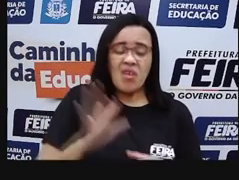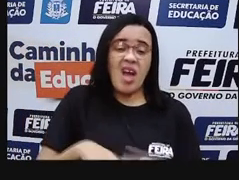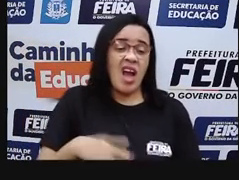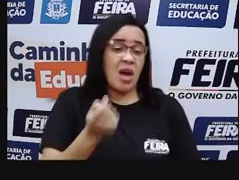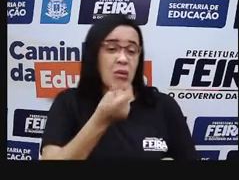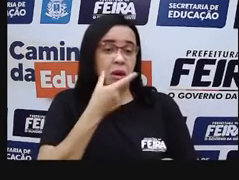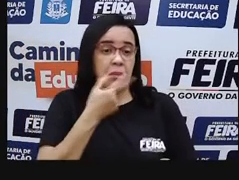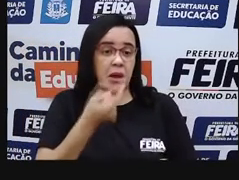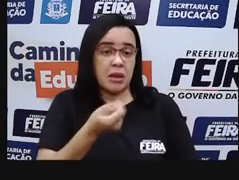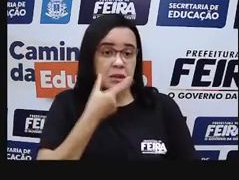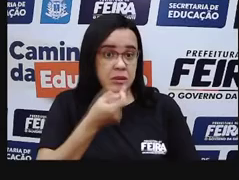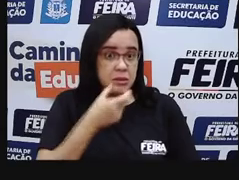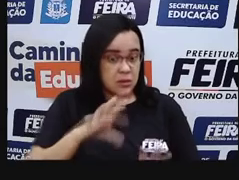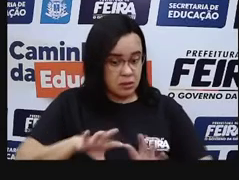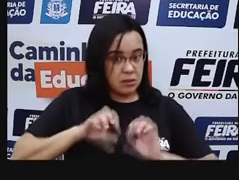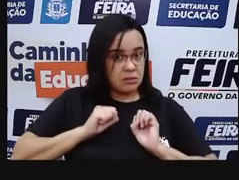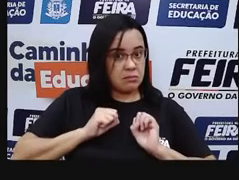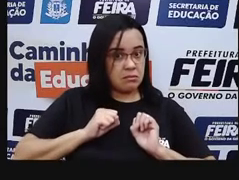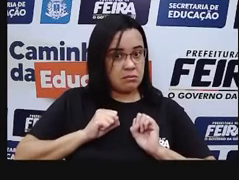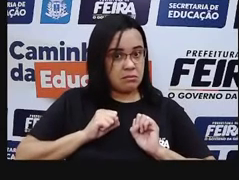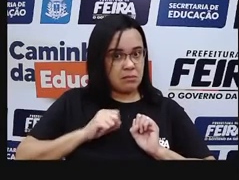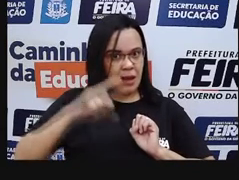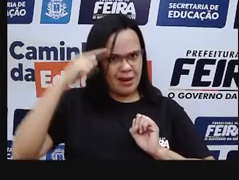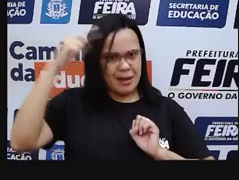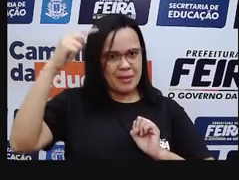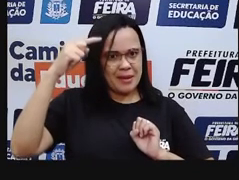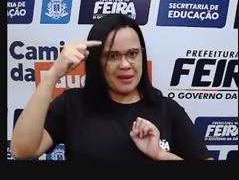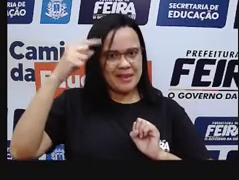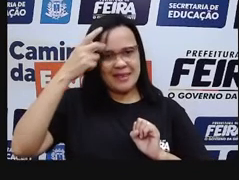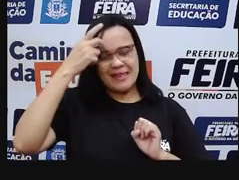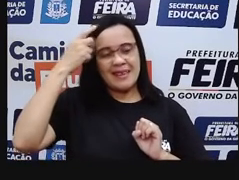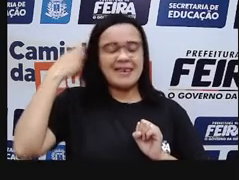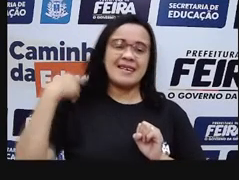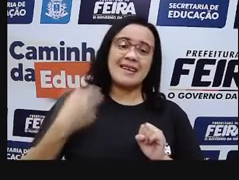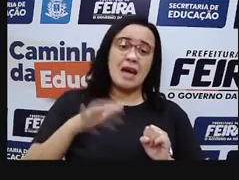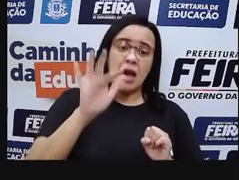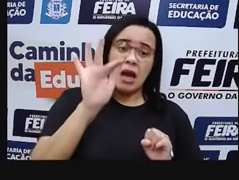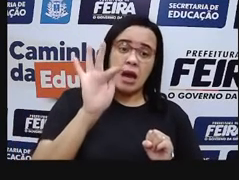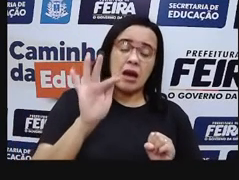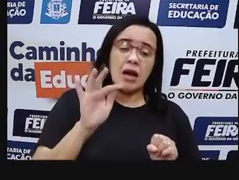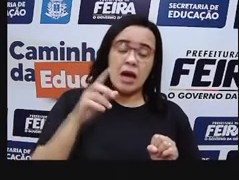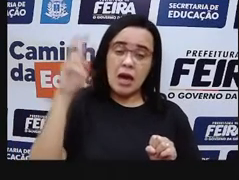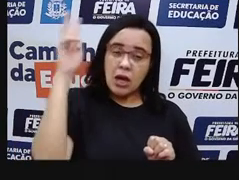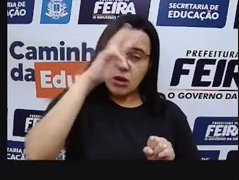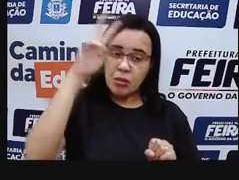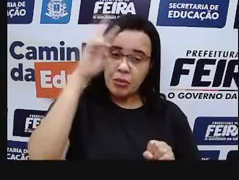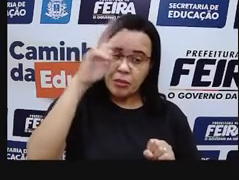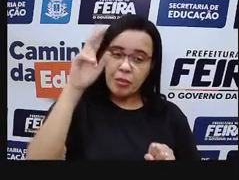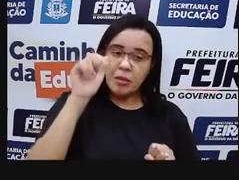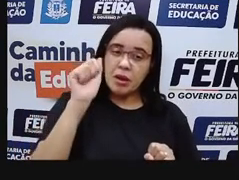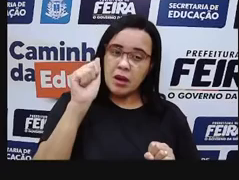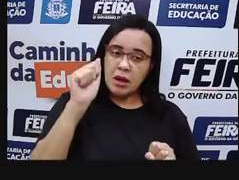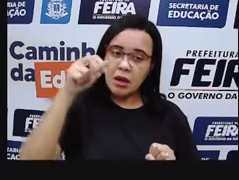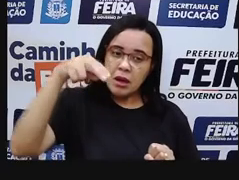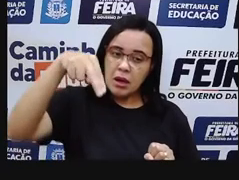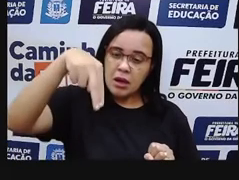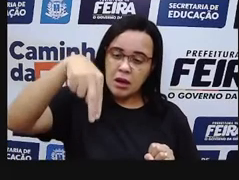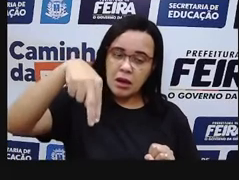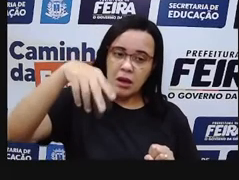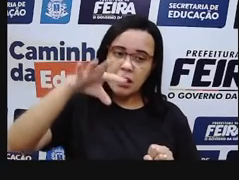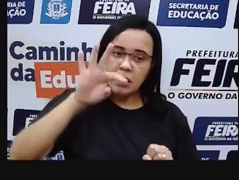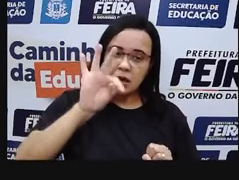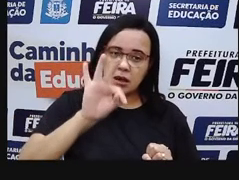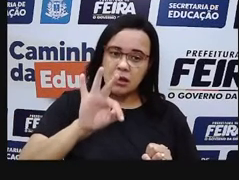não então as pessoas começar a tomar os antibióticos de uma maneira errada um tempo